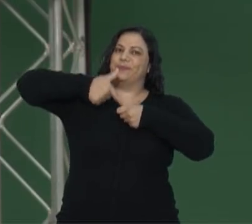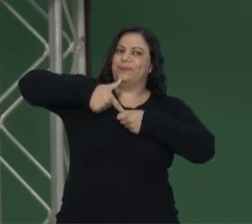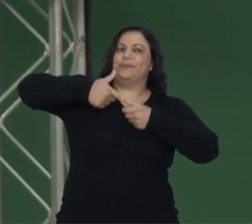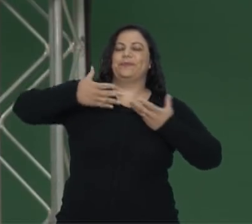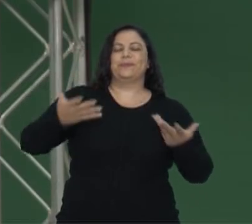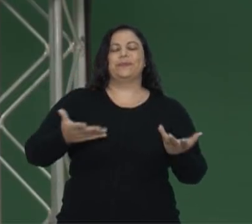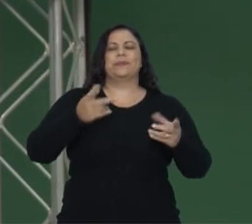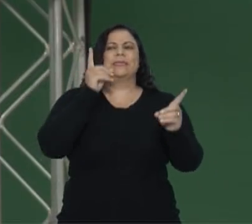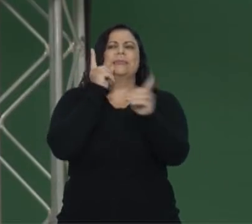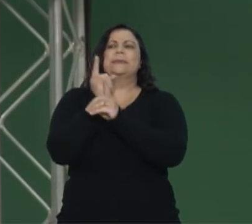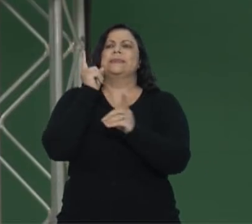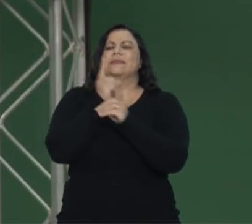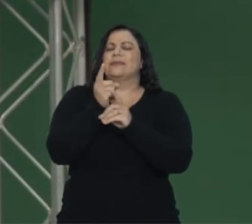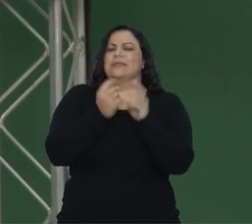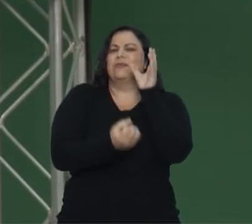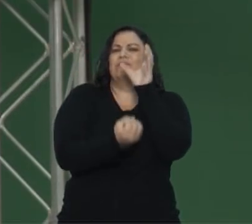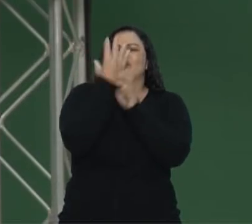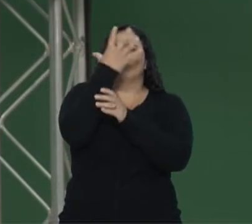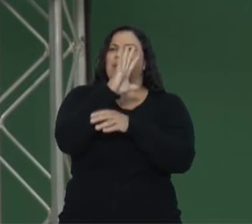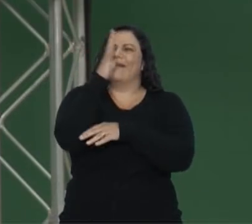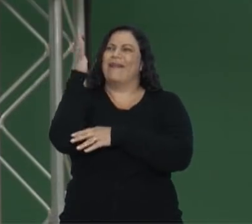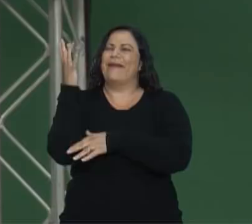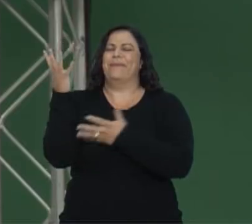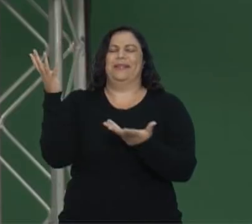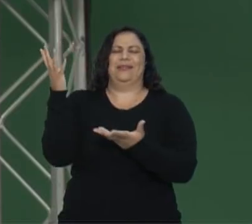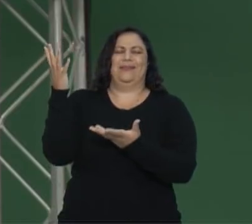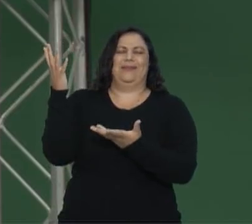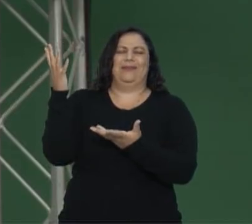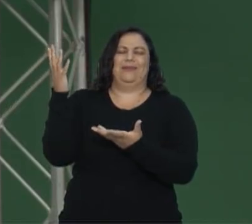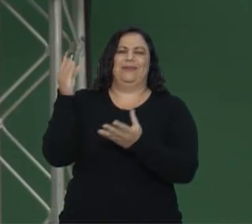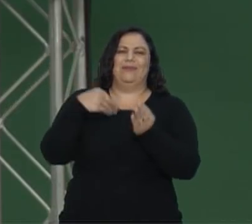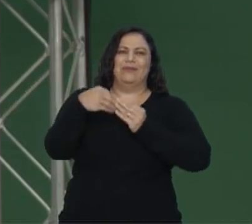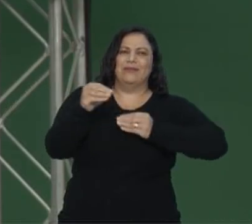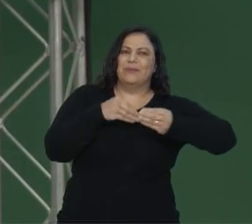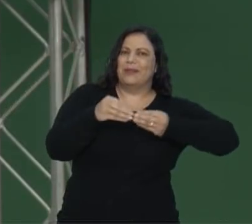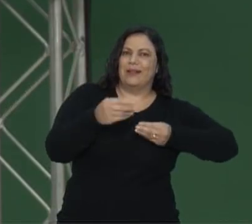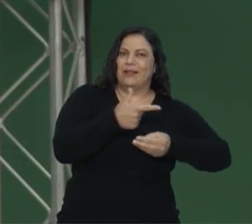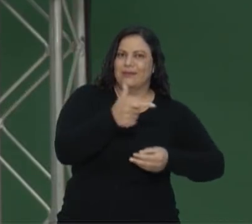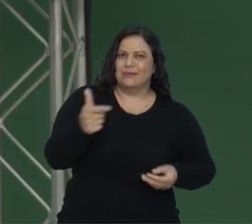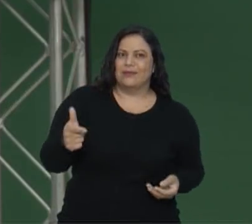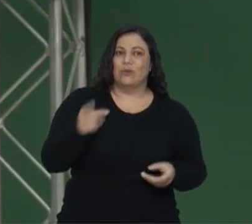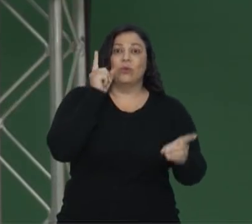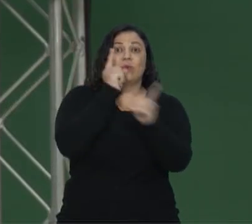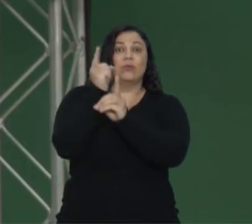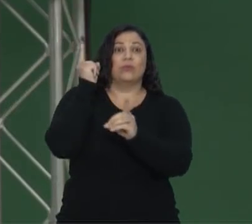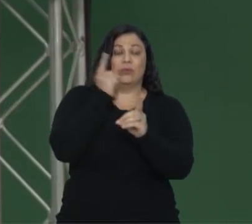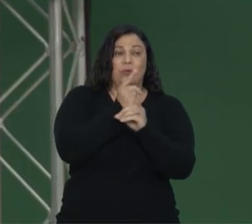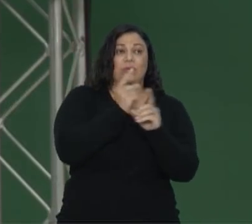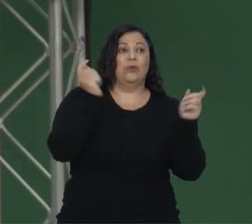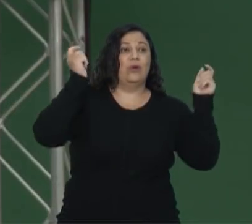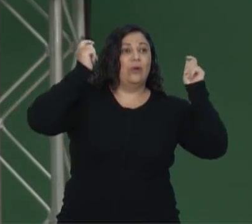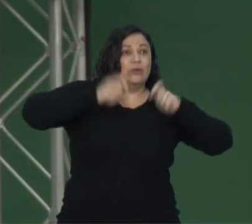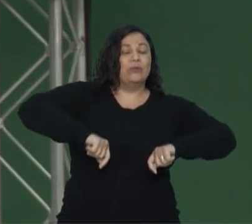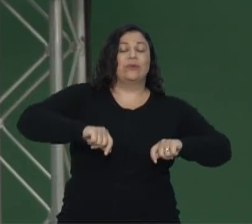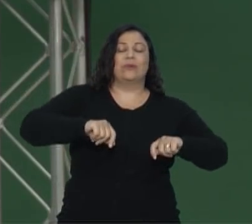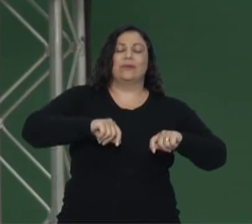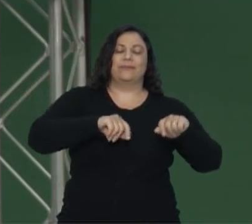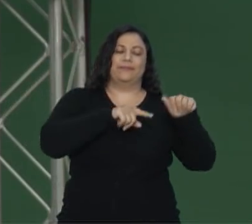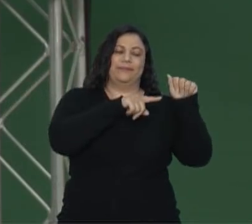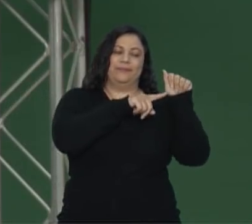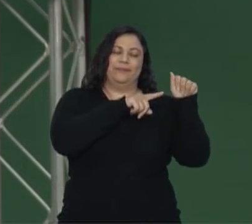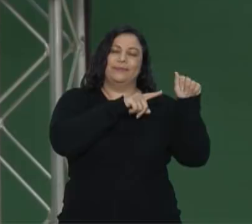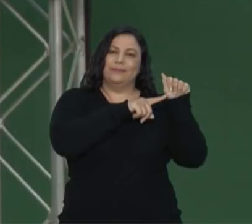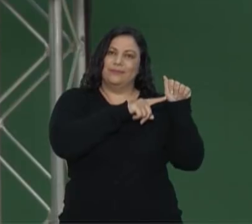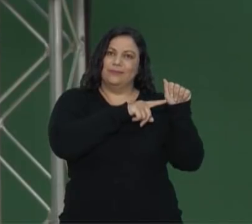plantação de plástico, pé de plástico, uma árvore com plástico. Então, o único que eu vou encontrar na natureza é a